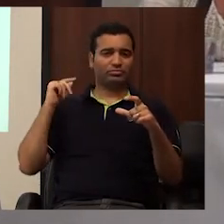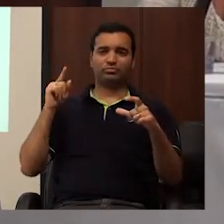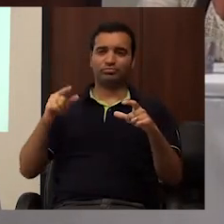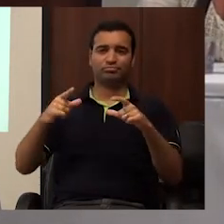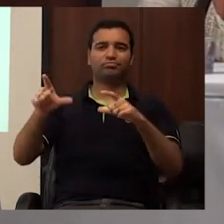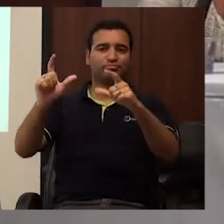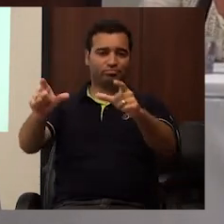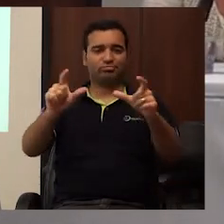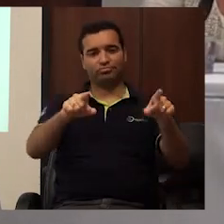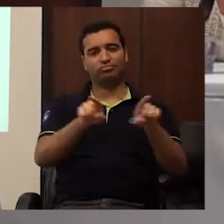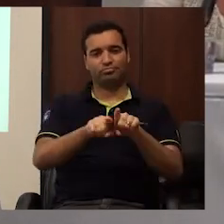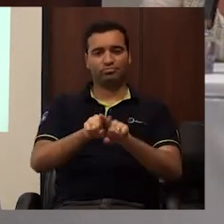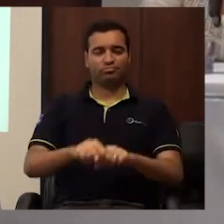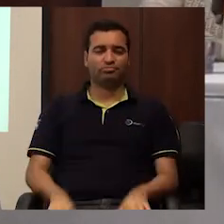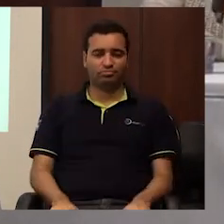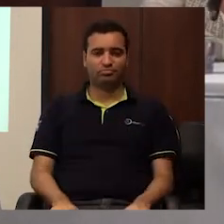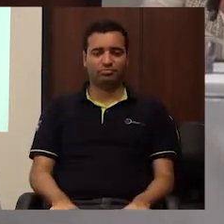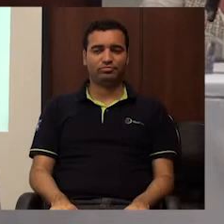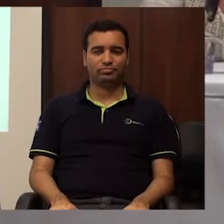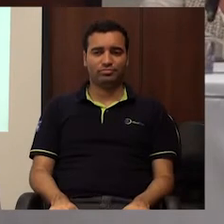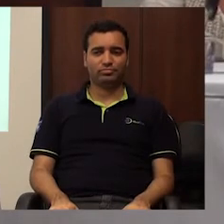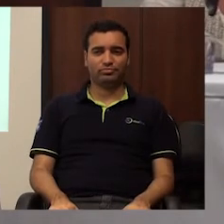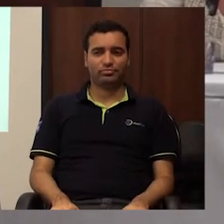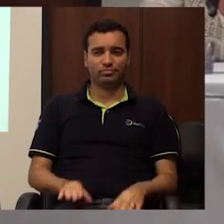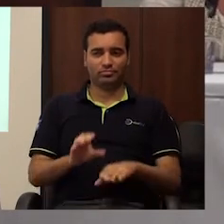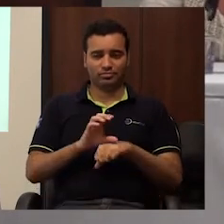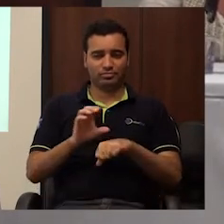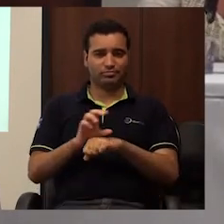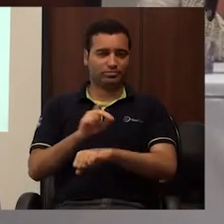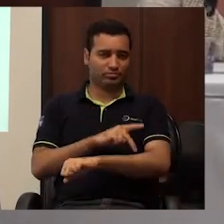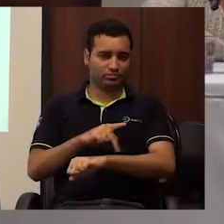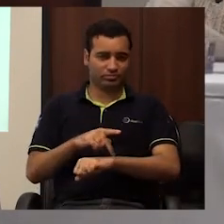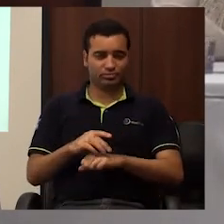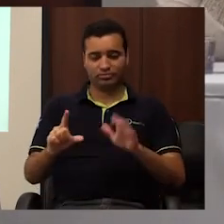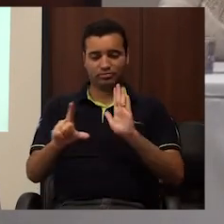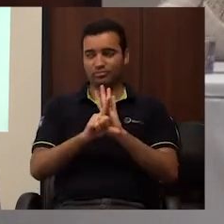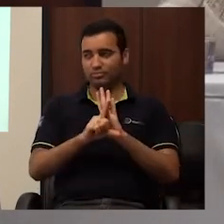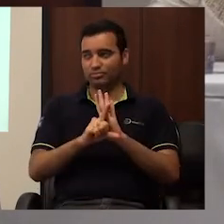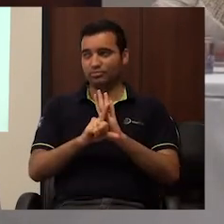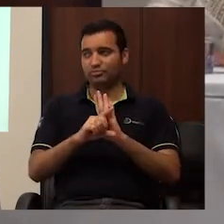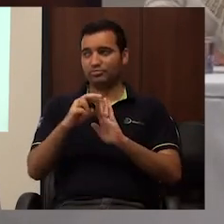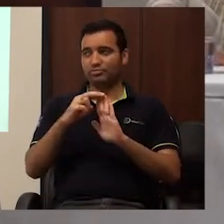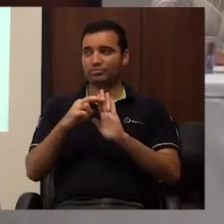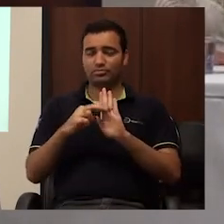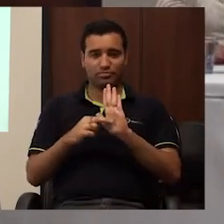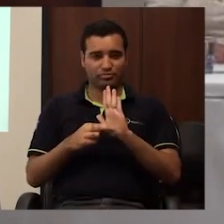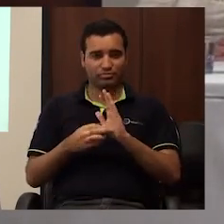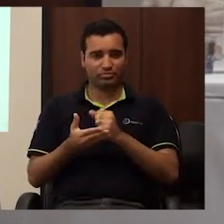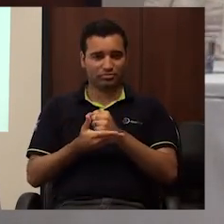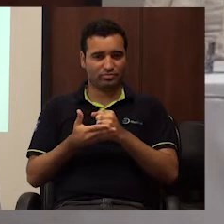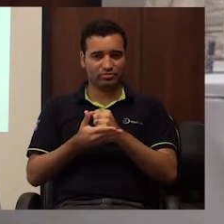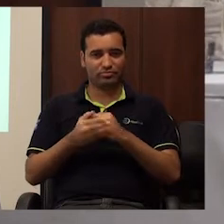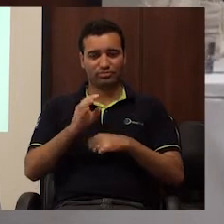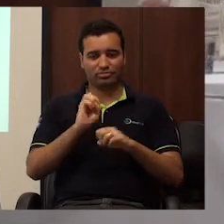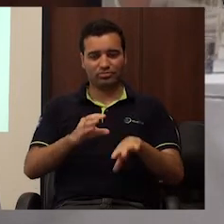destinados à formação do professor no curso de pedagogia. E a Lei de Diretrizes e Bases da Educação Nacional vem